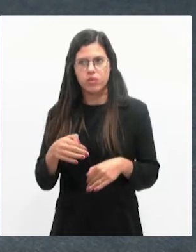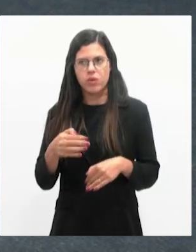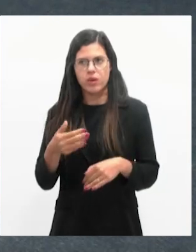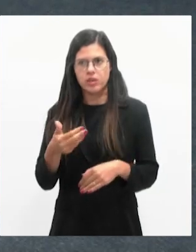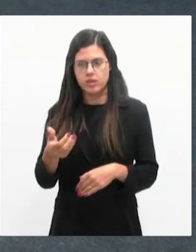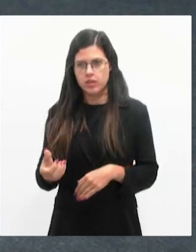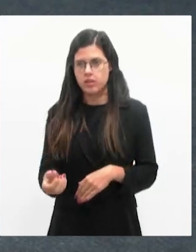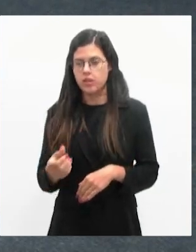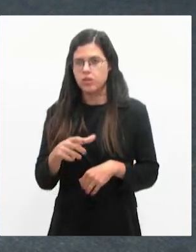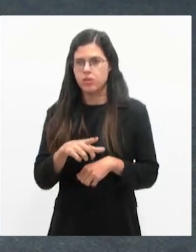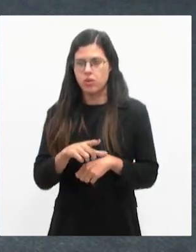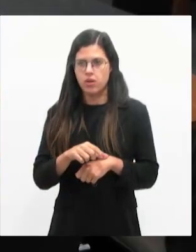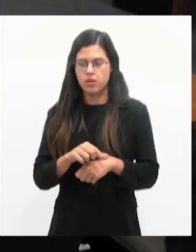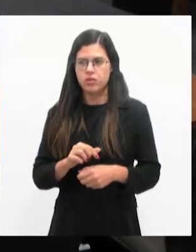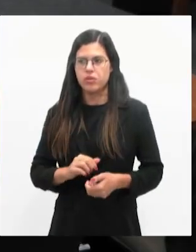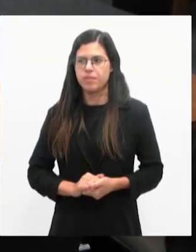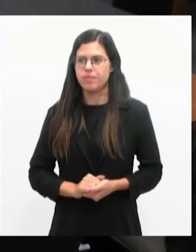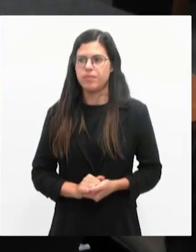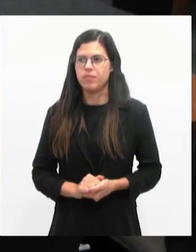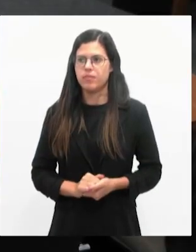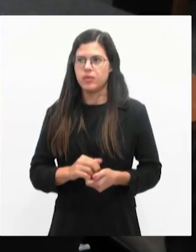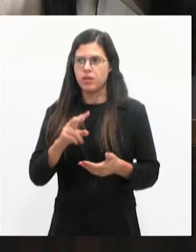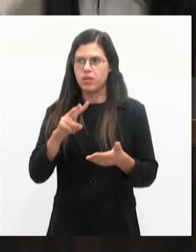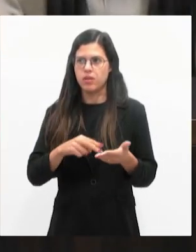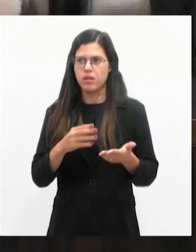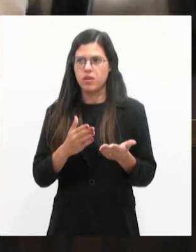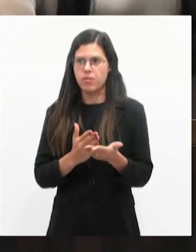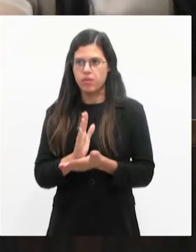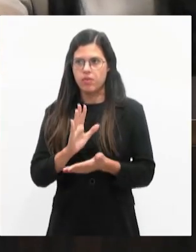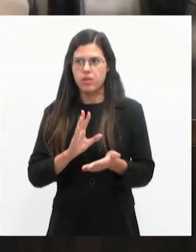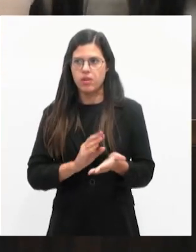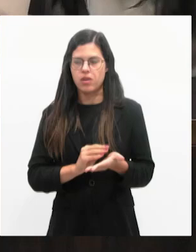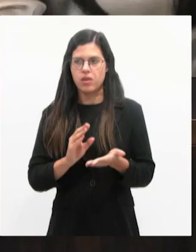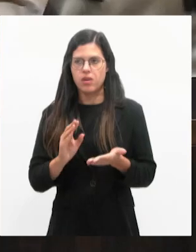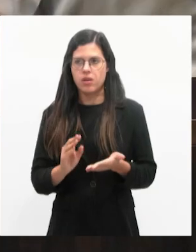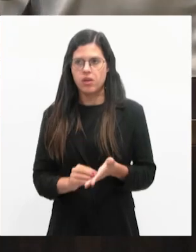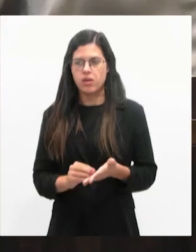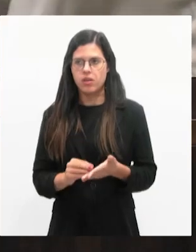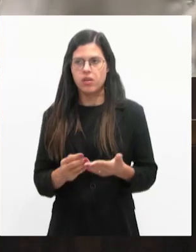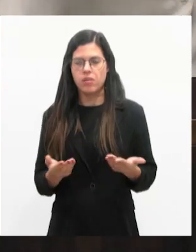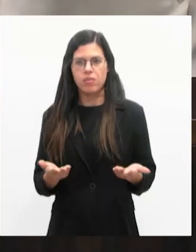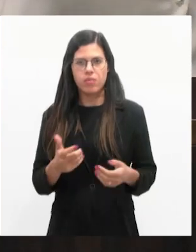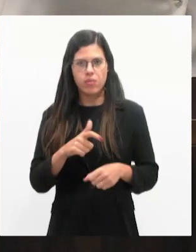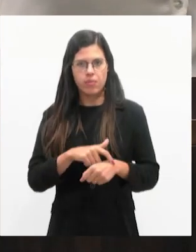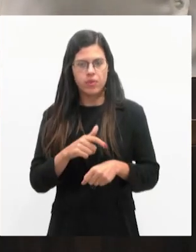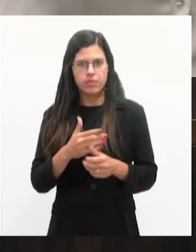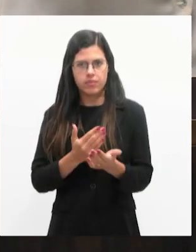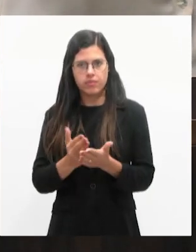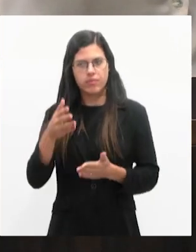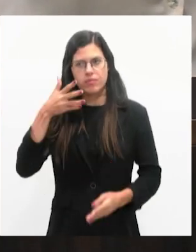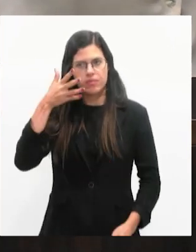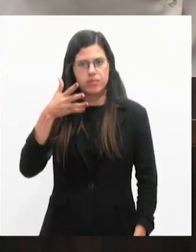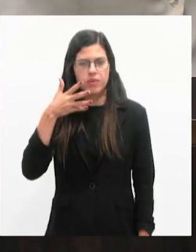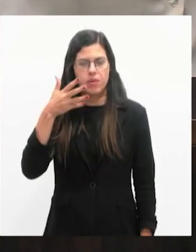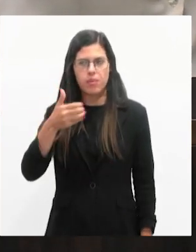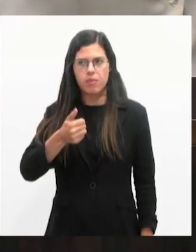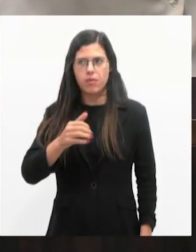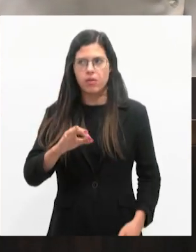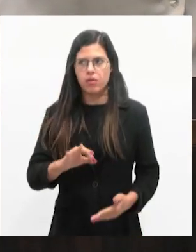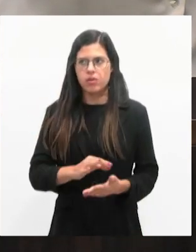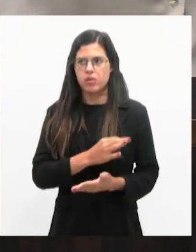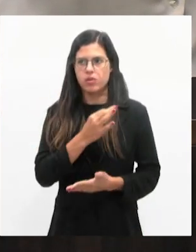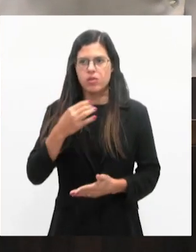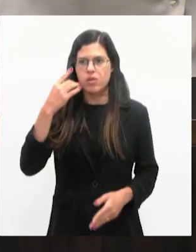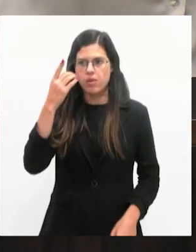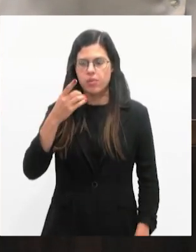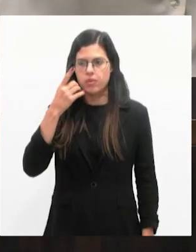18 horas. Lida e aprovada a ata, passe-se ao expediente inicial. Primeiro orador inscrito